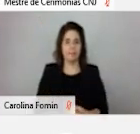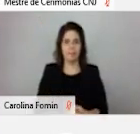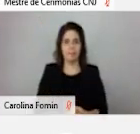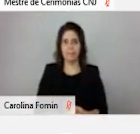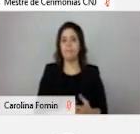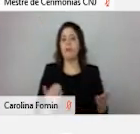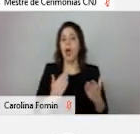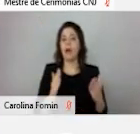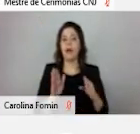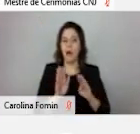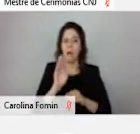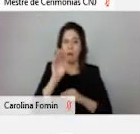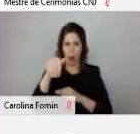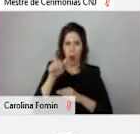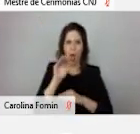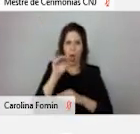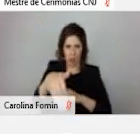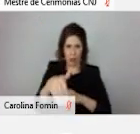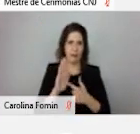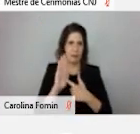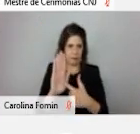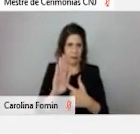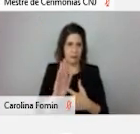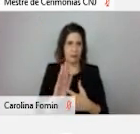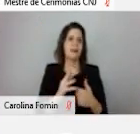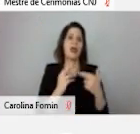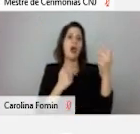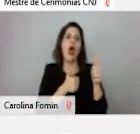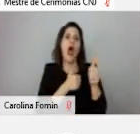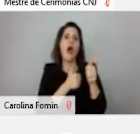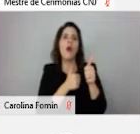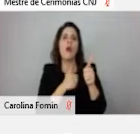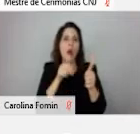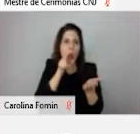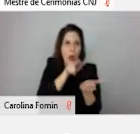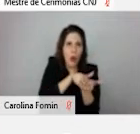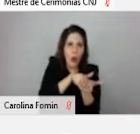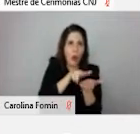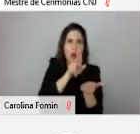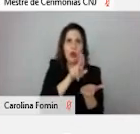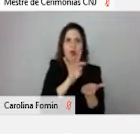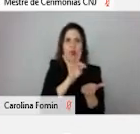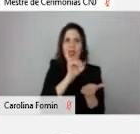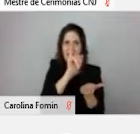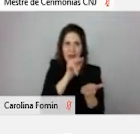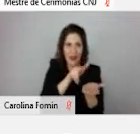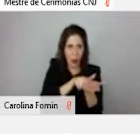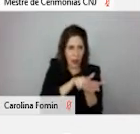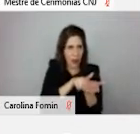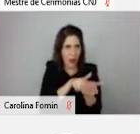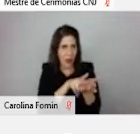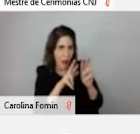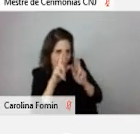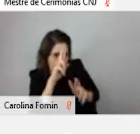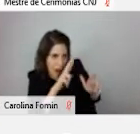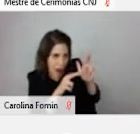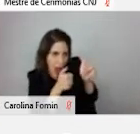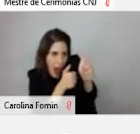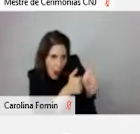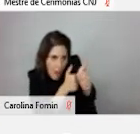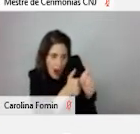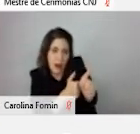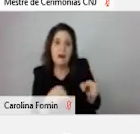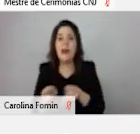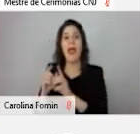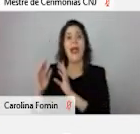é essa, né? Da mesma maneira que a gente monitora uma pessoa na UTI, a gente pode monitorar uma pessoa em casa. Então, esse volume